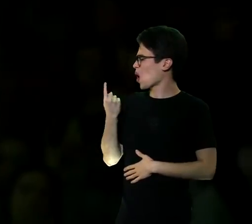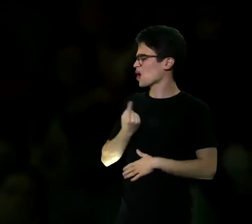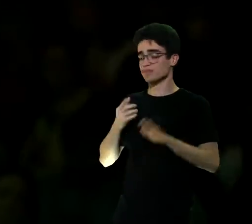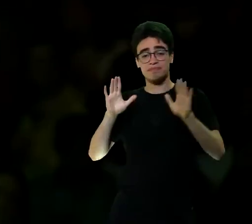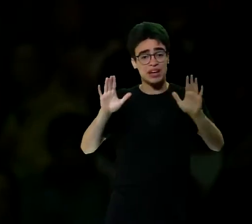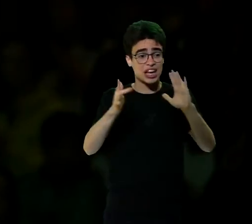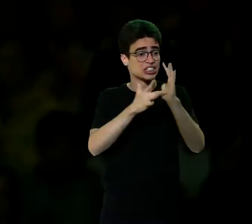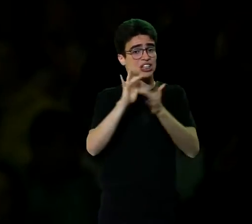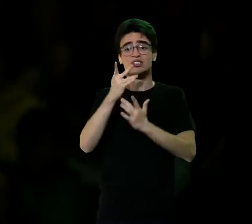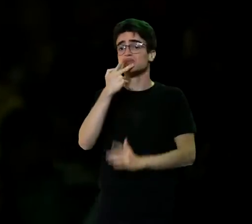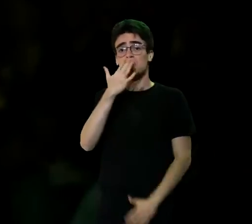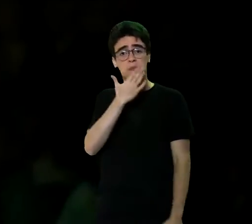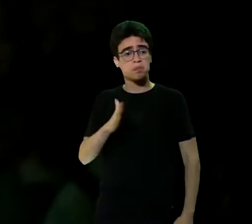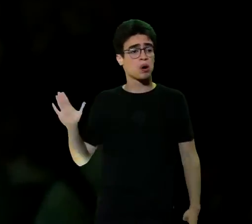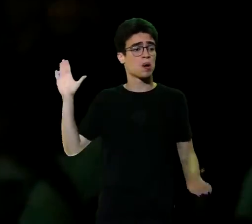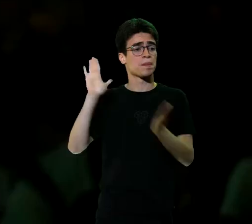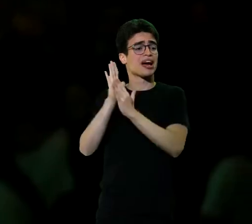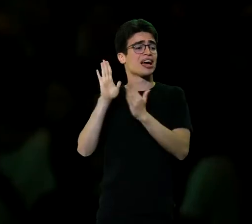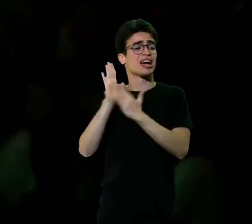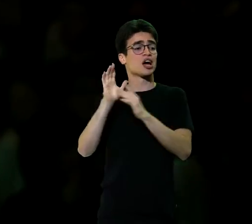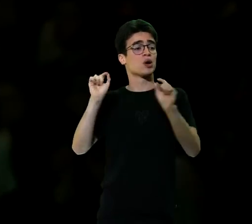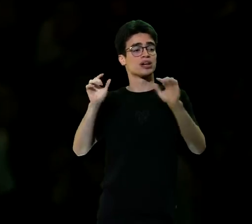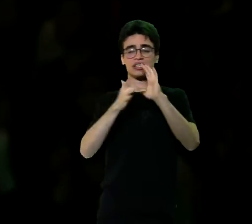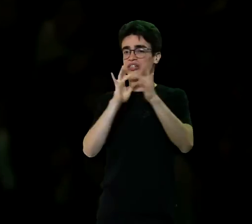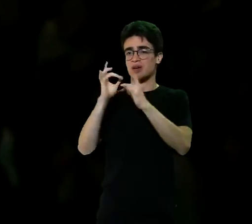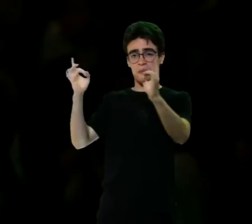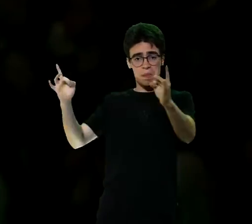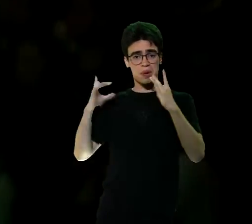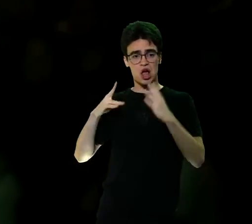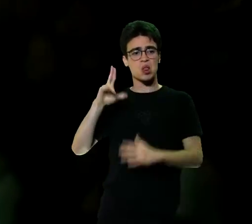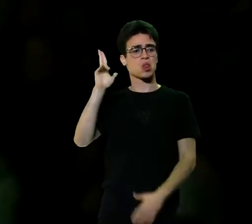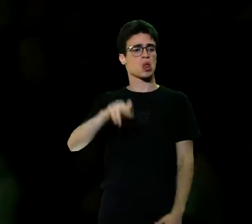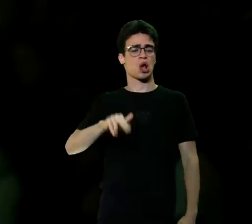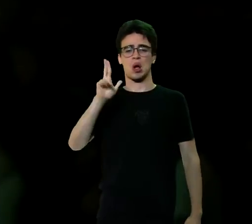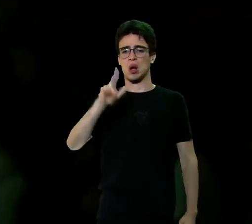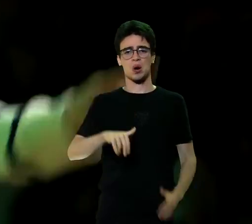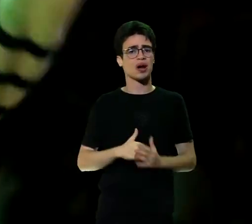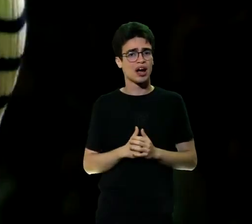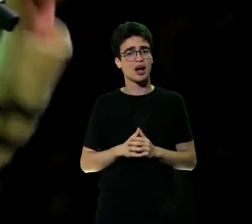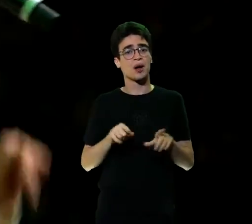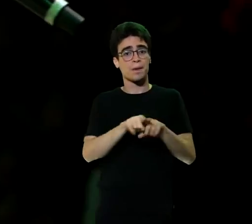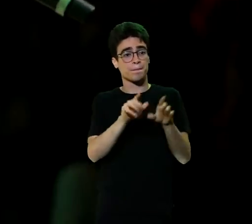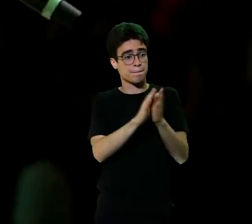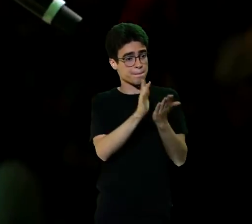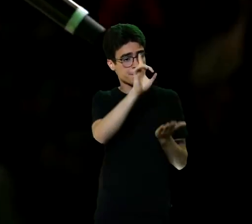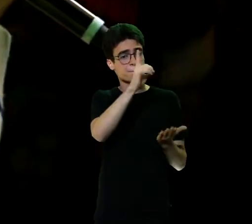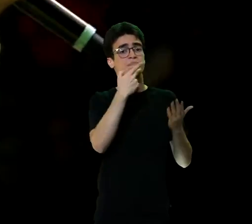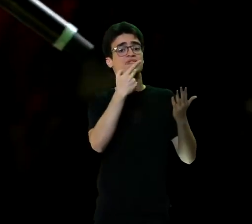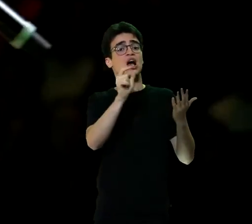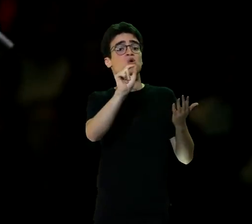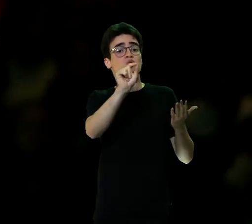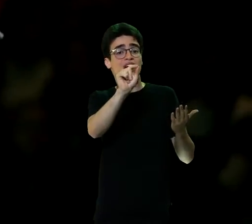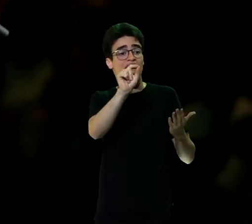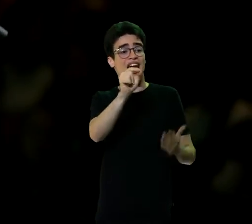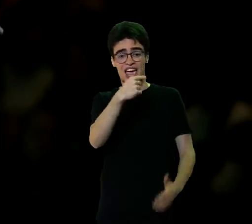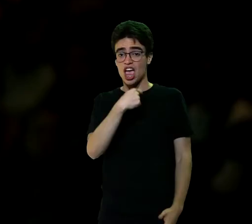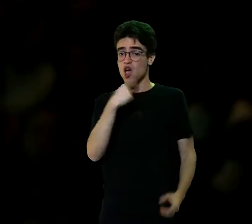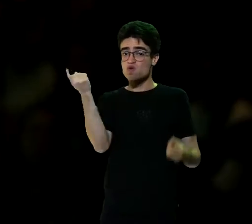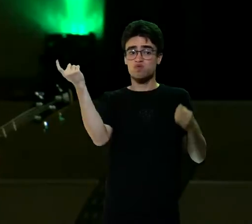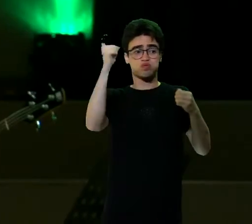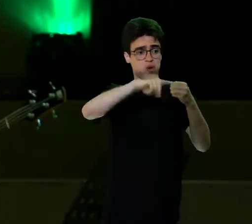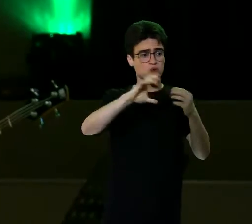que Ele não nos deixaria. Na continuidade desse texto Ele fala: eu voltarei porque eu não os deixarei órfãos.